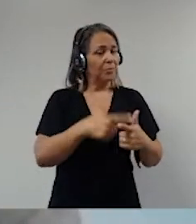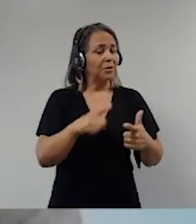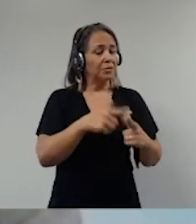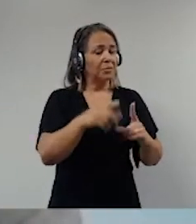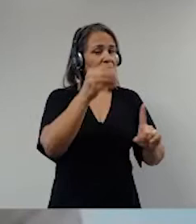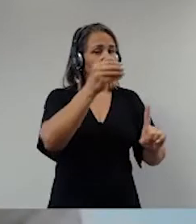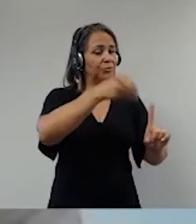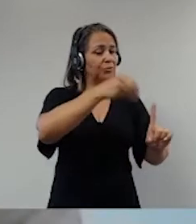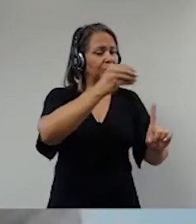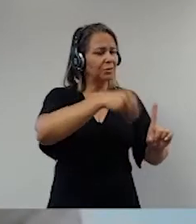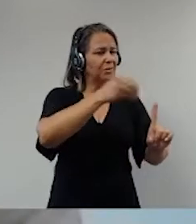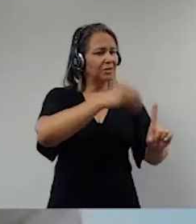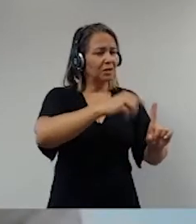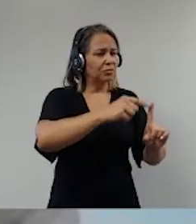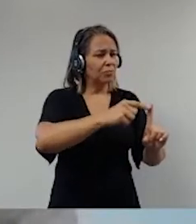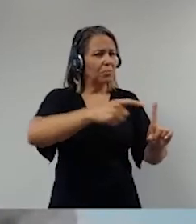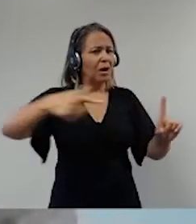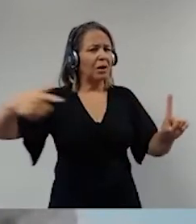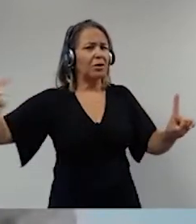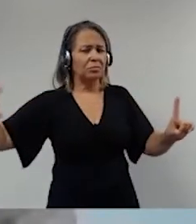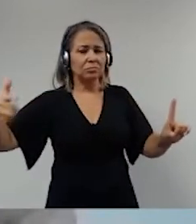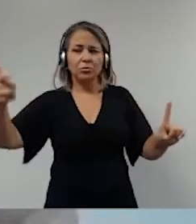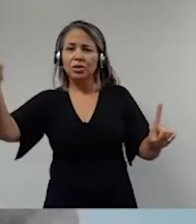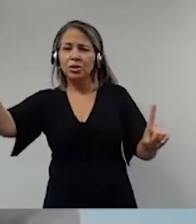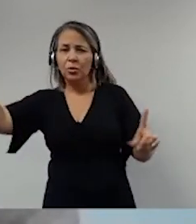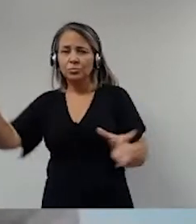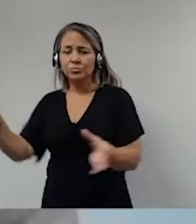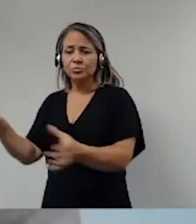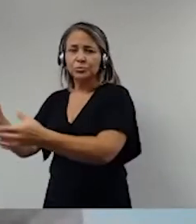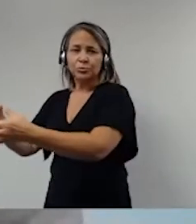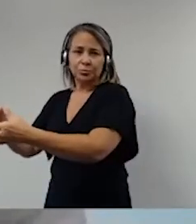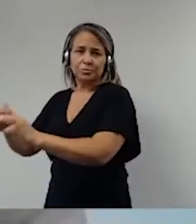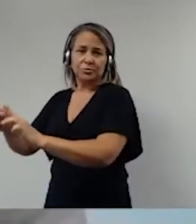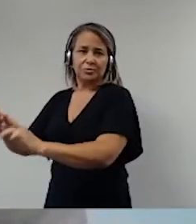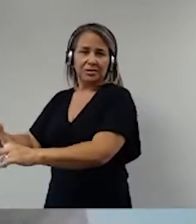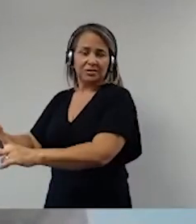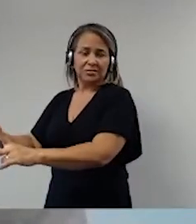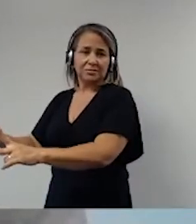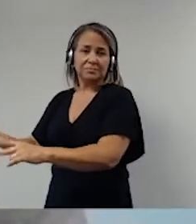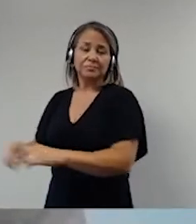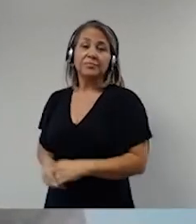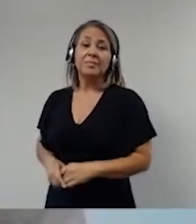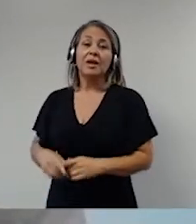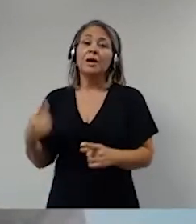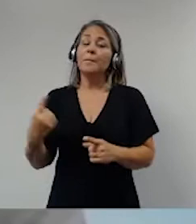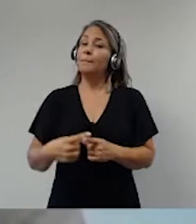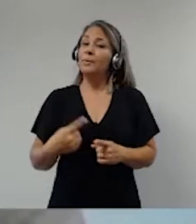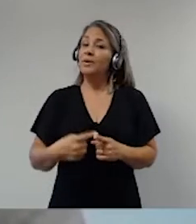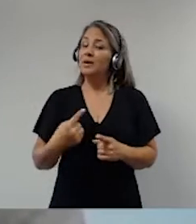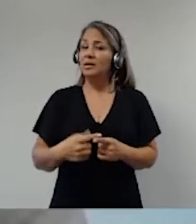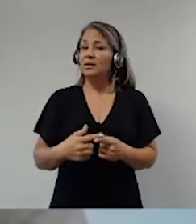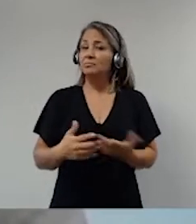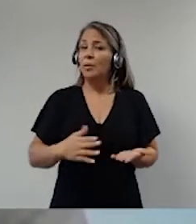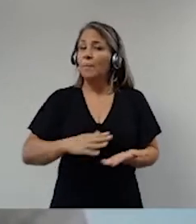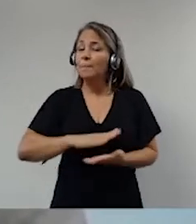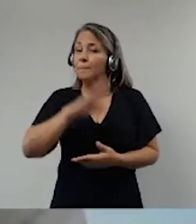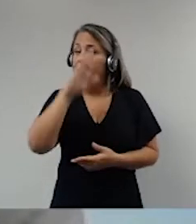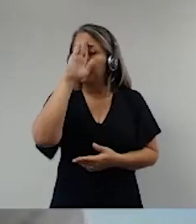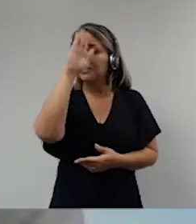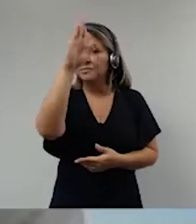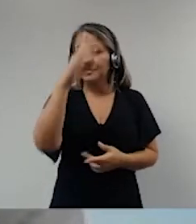vulnerabilidade maior do que outros grupos. E o motivo principal pelo qual